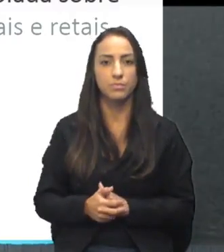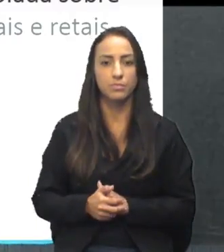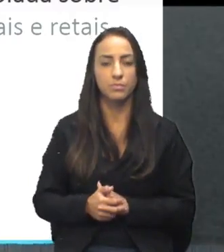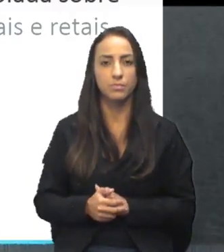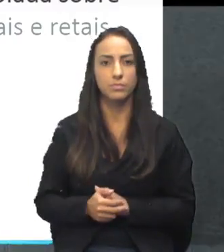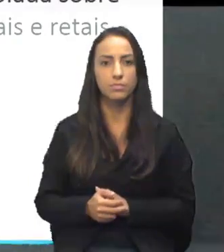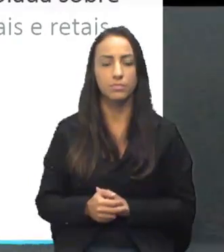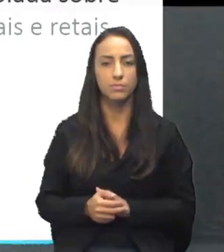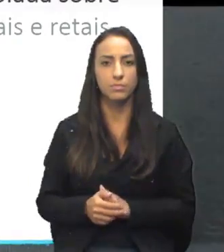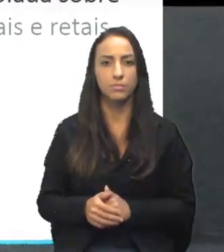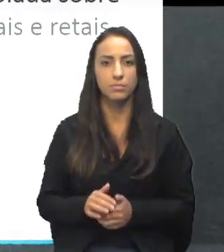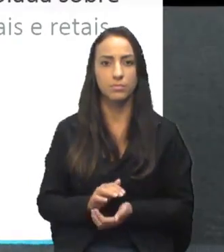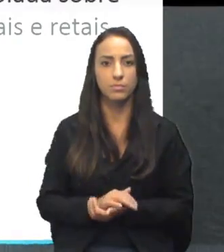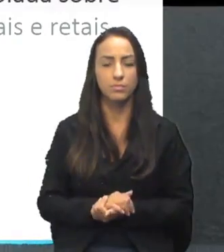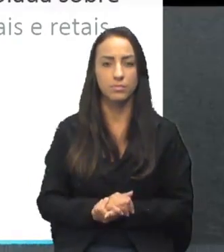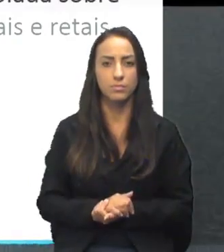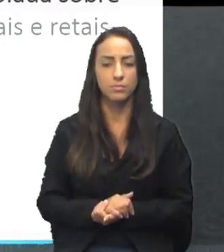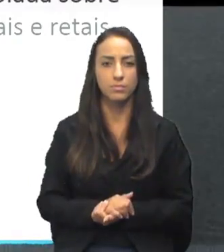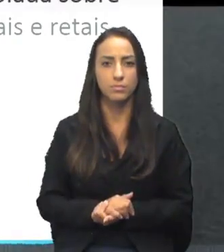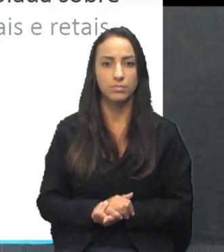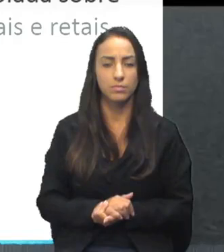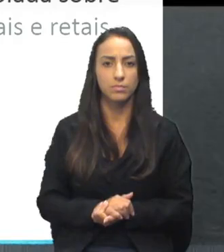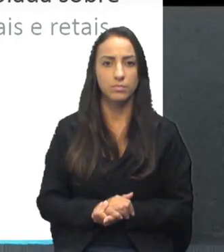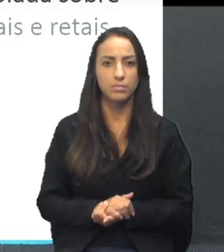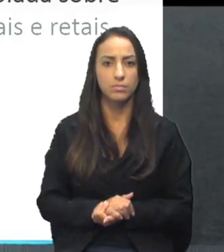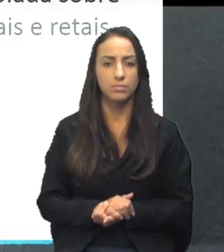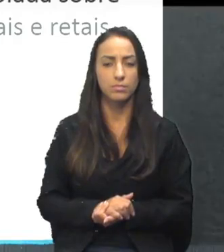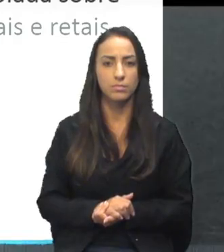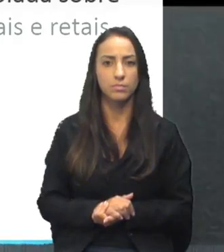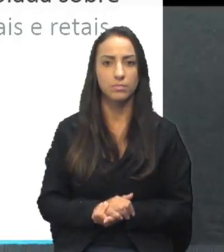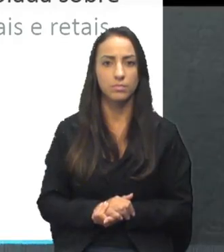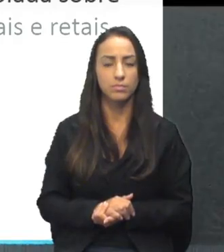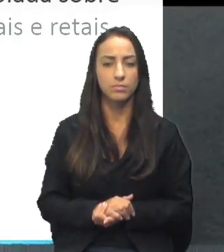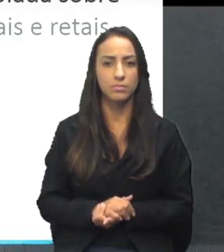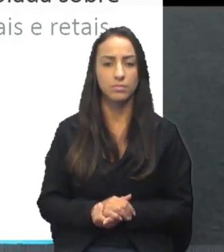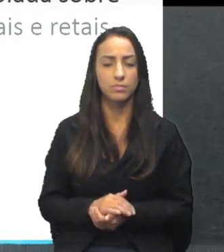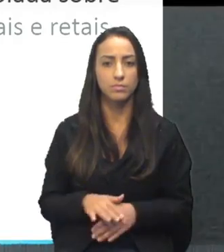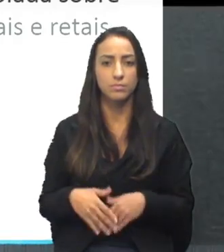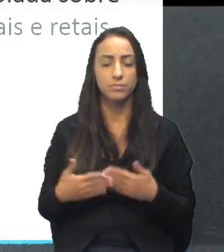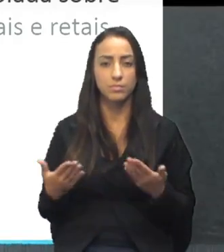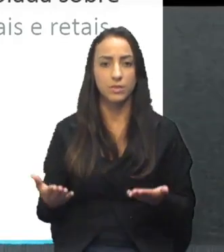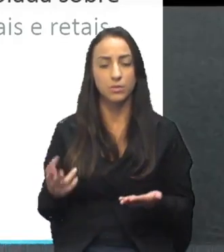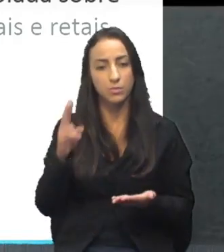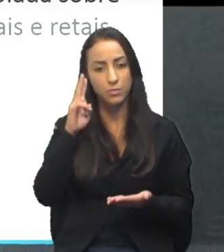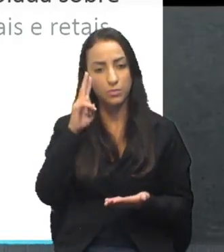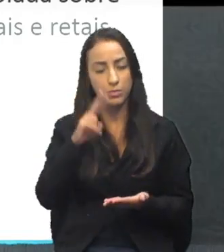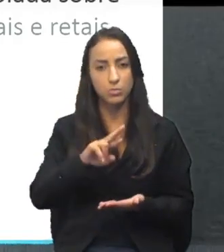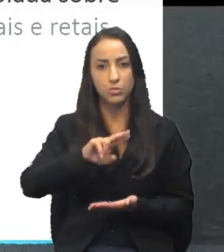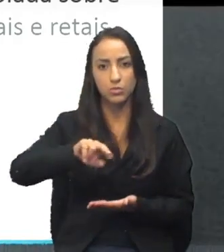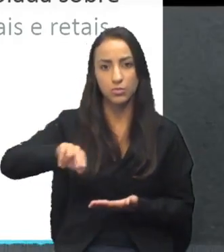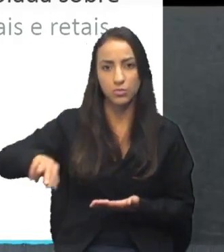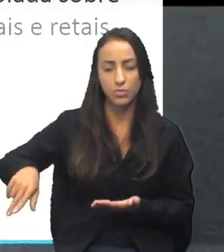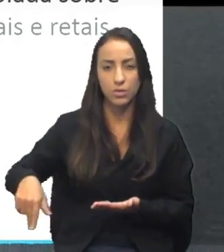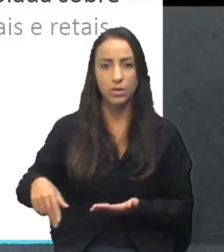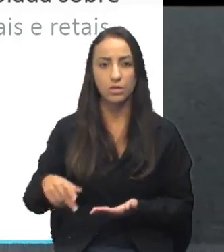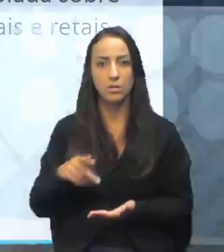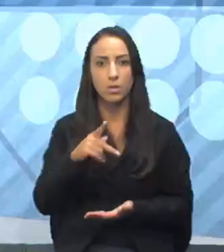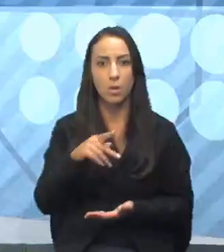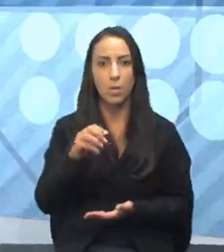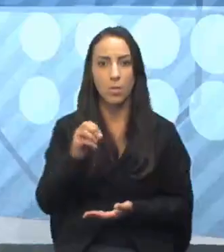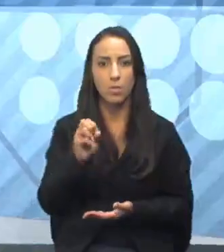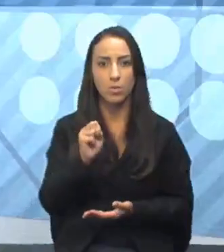da região íntima dos pacientes. Nesse sentido, então, vimos diversas